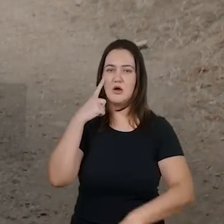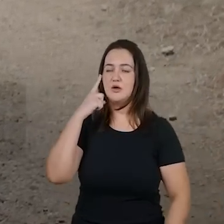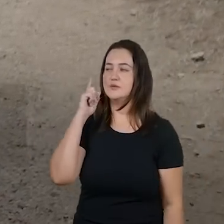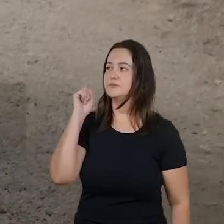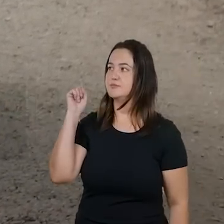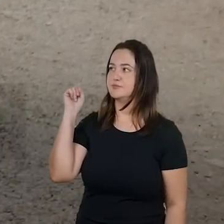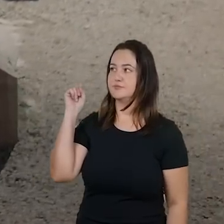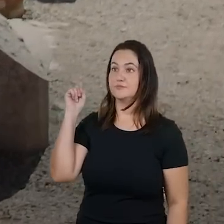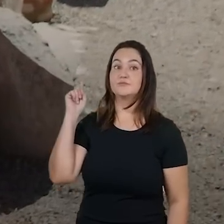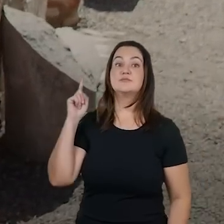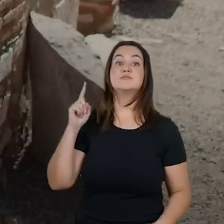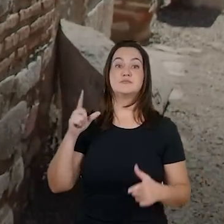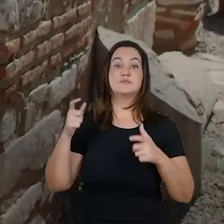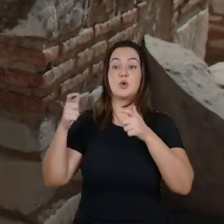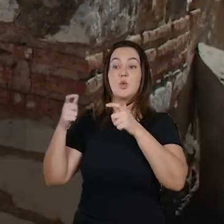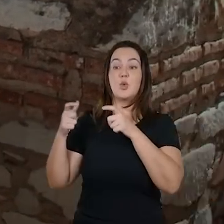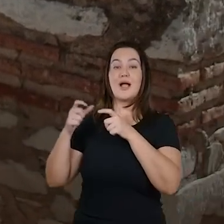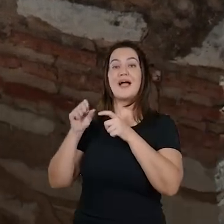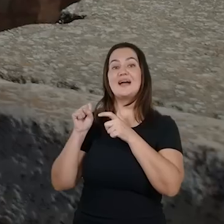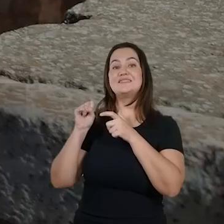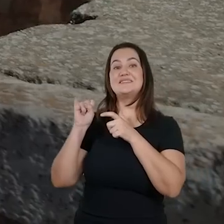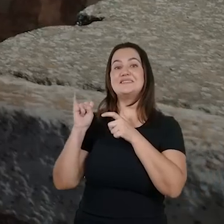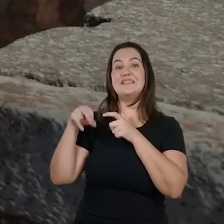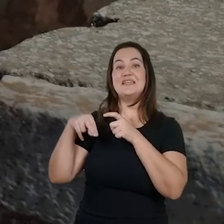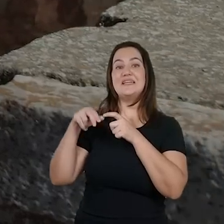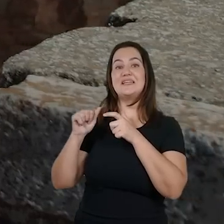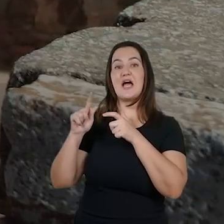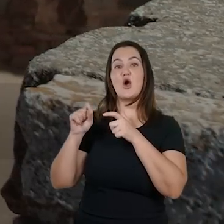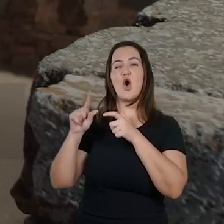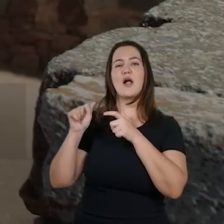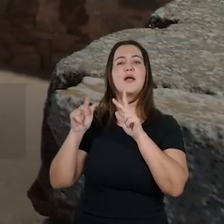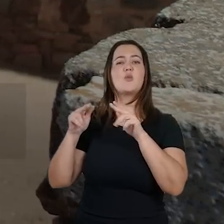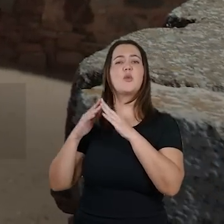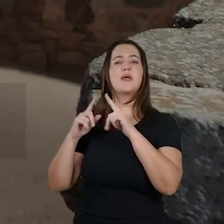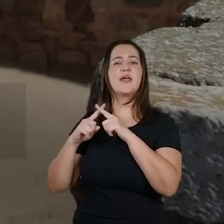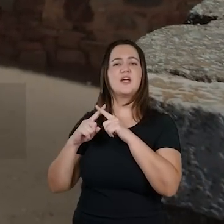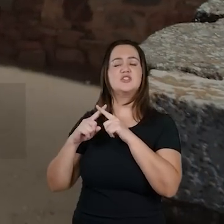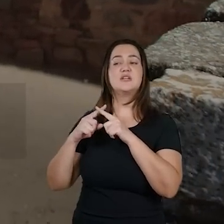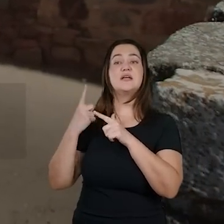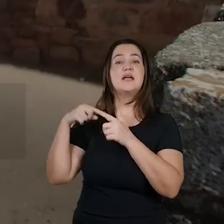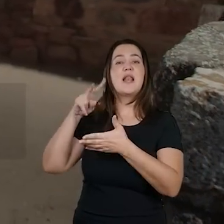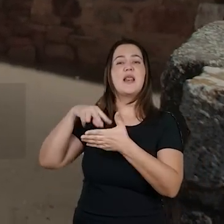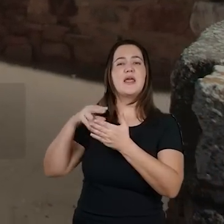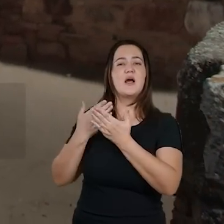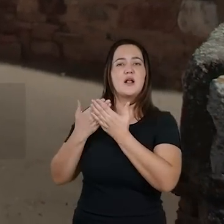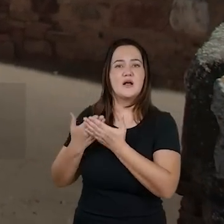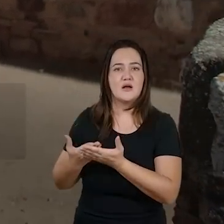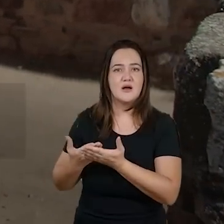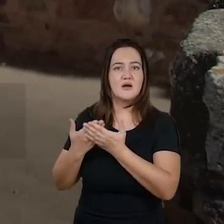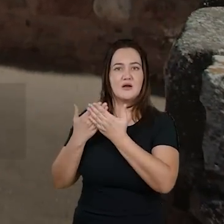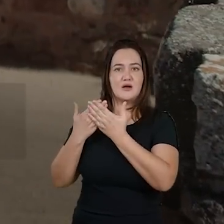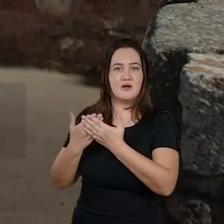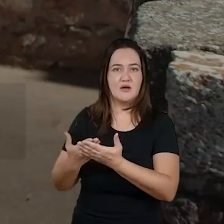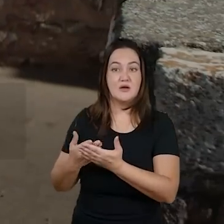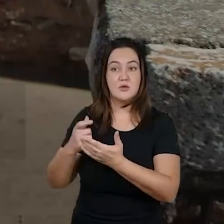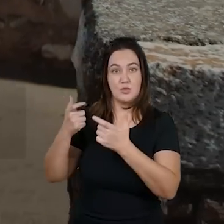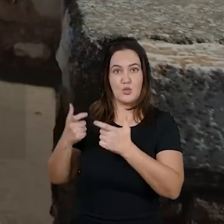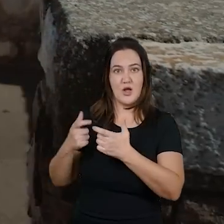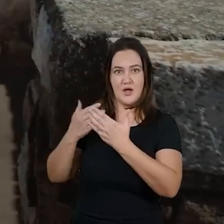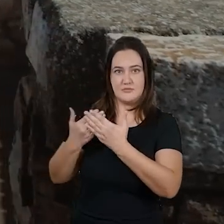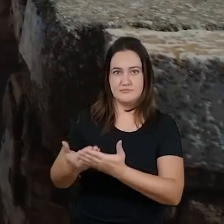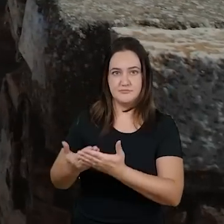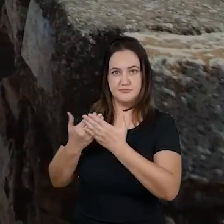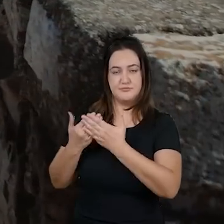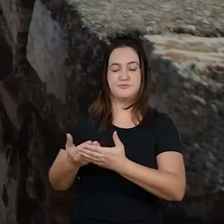que fica atrás desse muro, tudo isso aqui era comércio de famílias de judeus. Mas essa